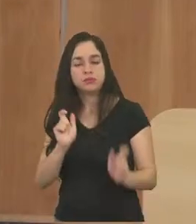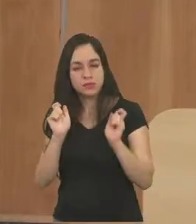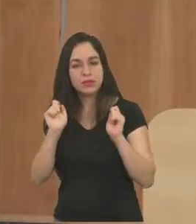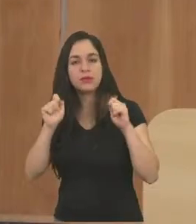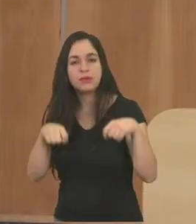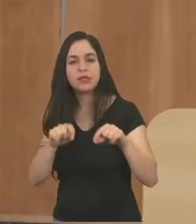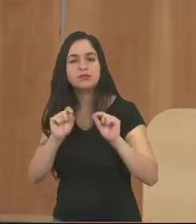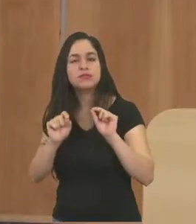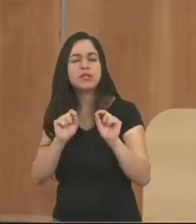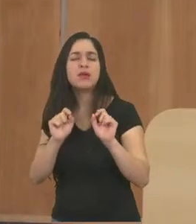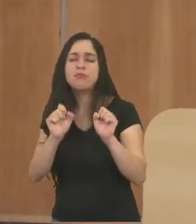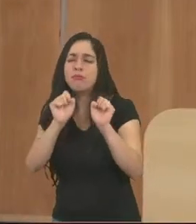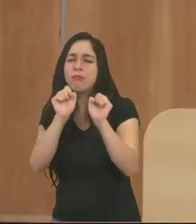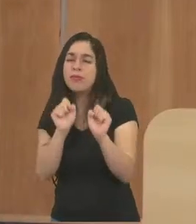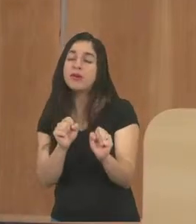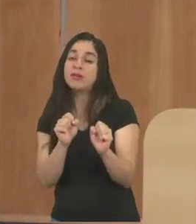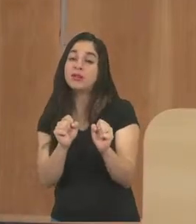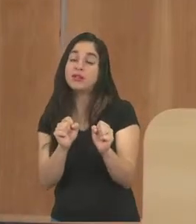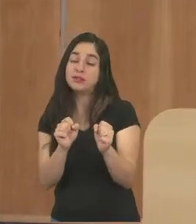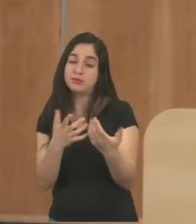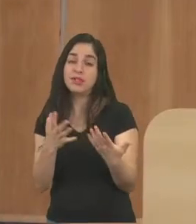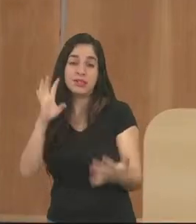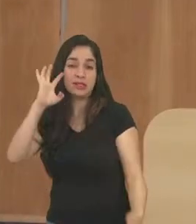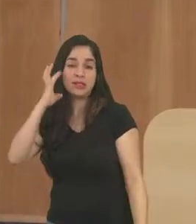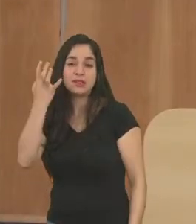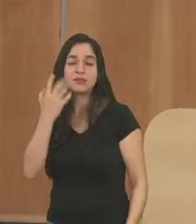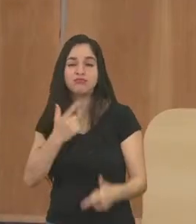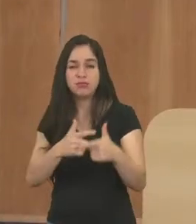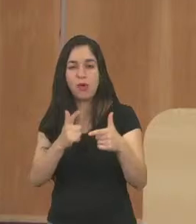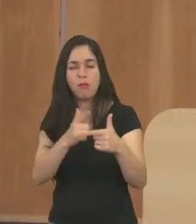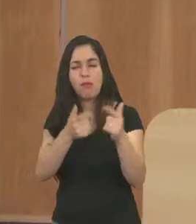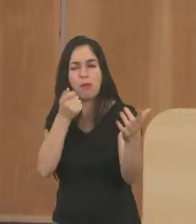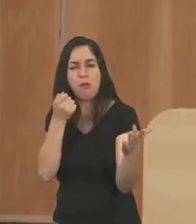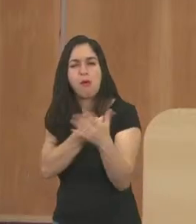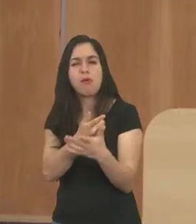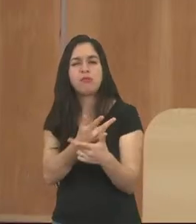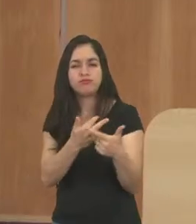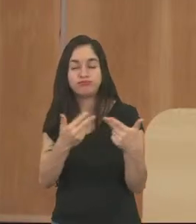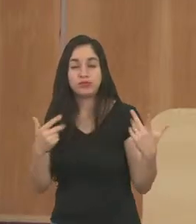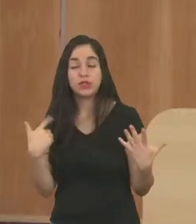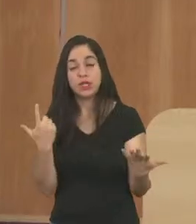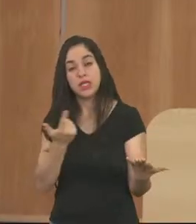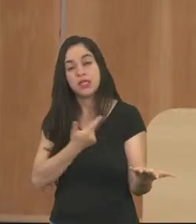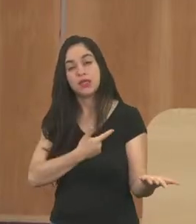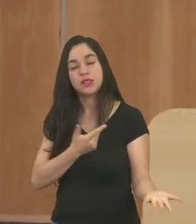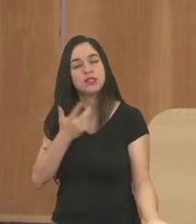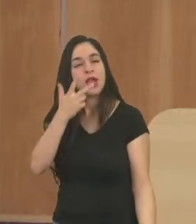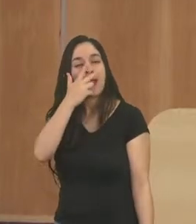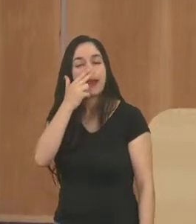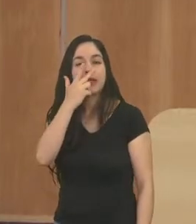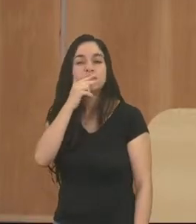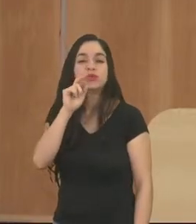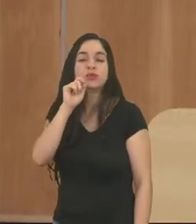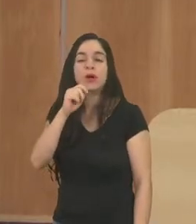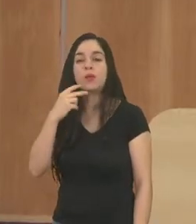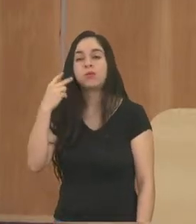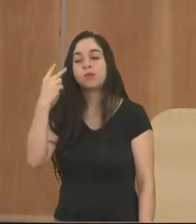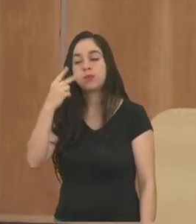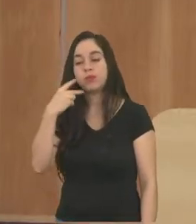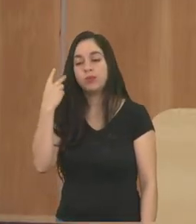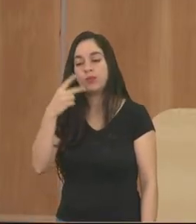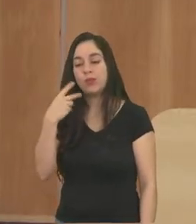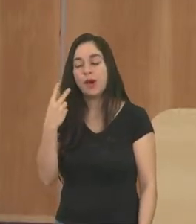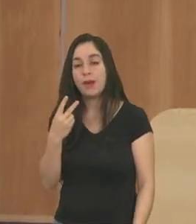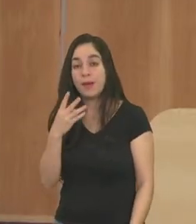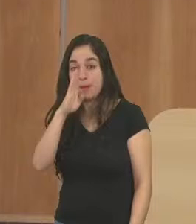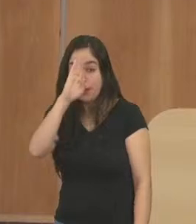a caneta na mão para efetuar as compras. Agora, nós achamos que os vereadores, principalmente